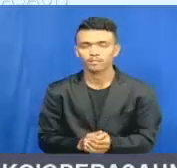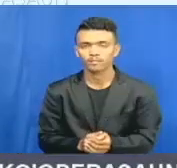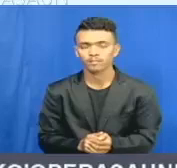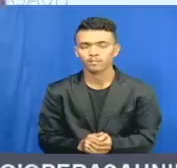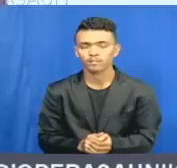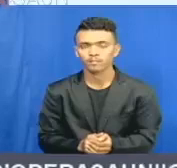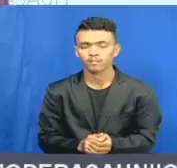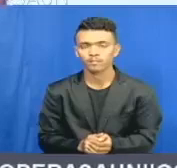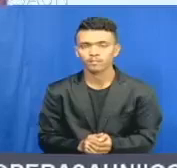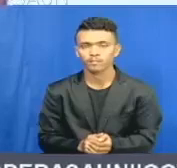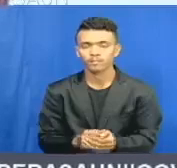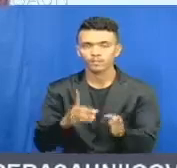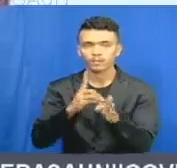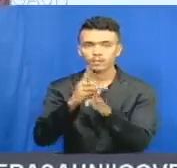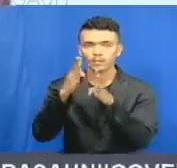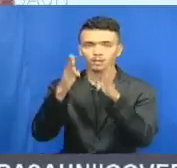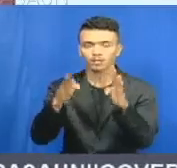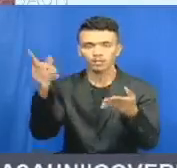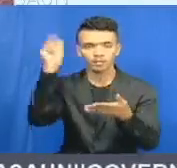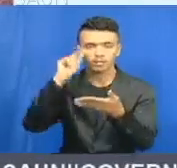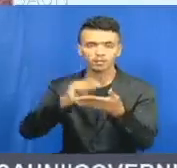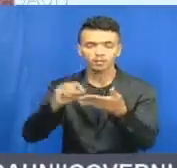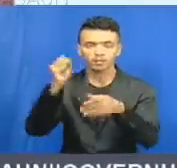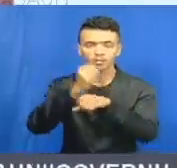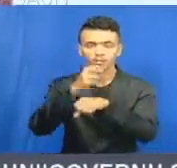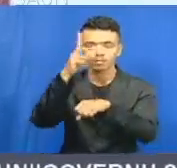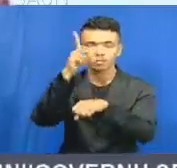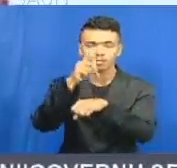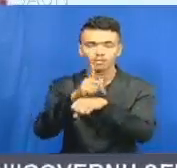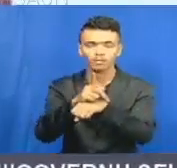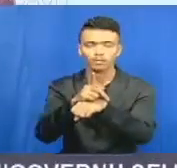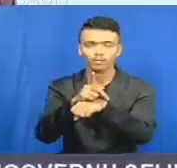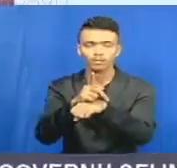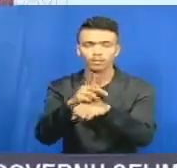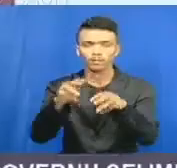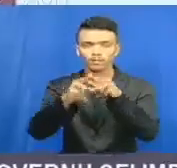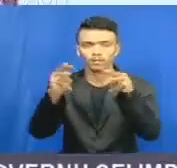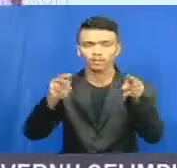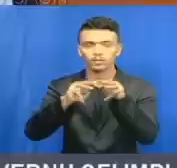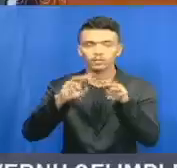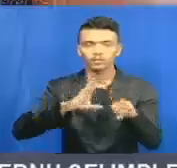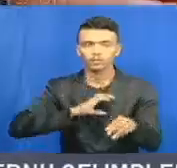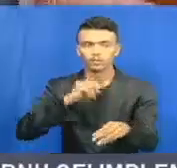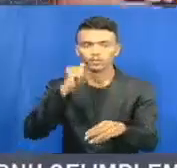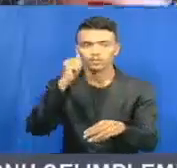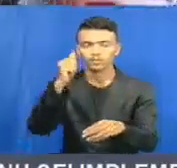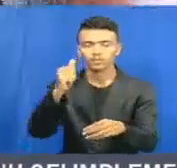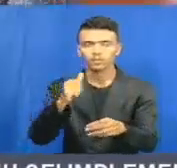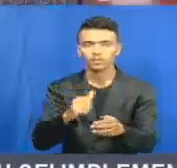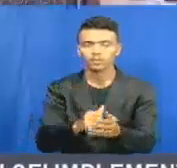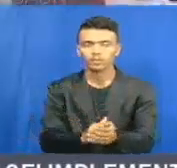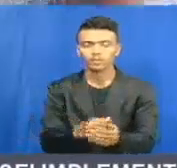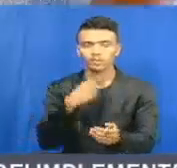hela. Diretor Secretário Estado Formação Profissional no Emprego Município Covalima Antônio